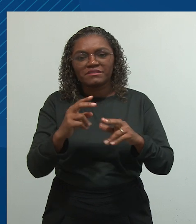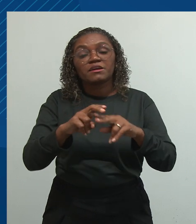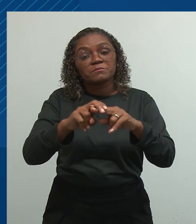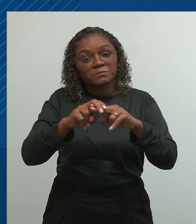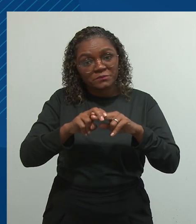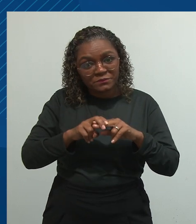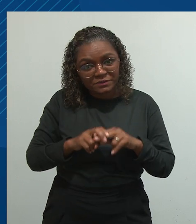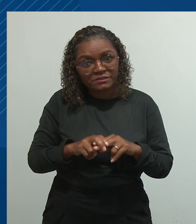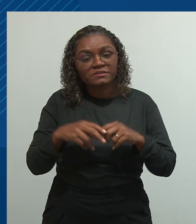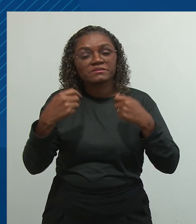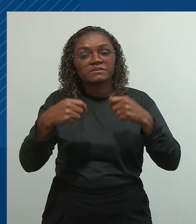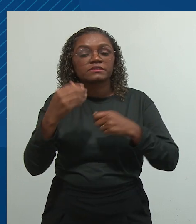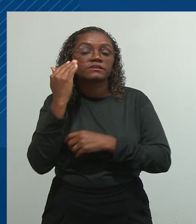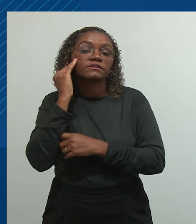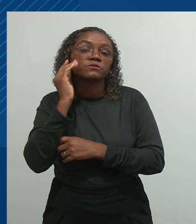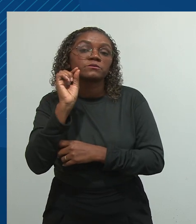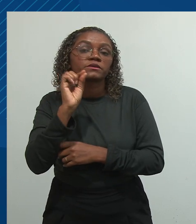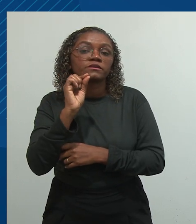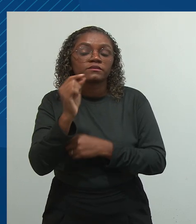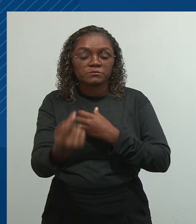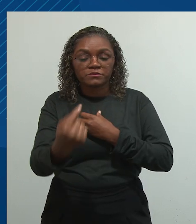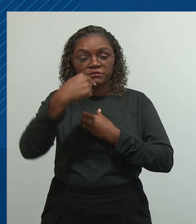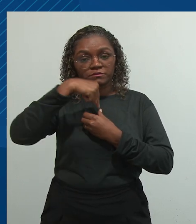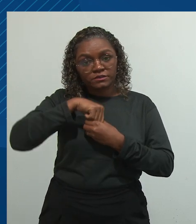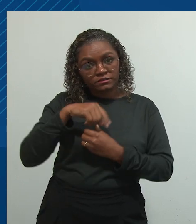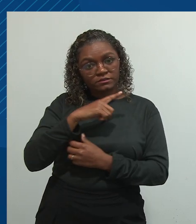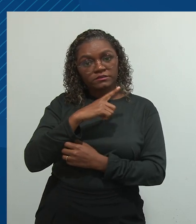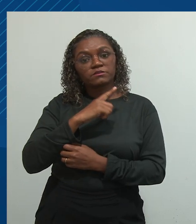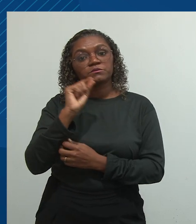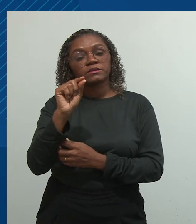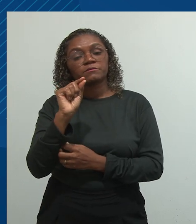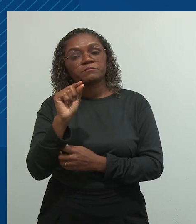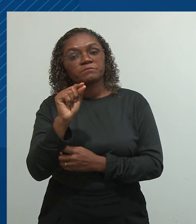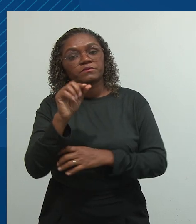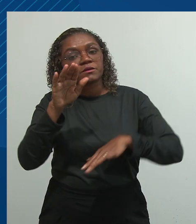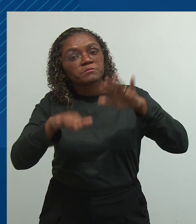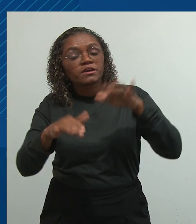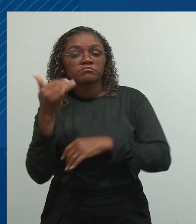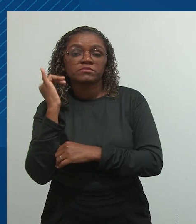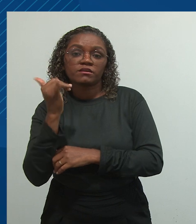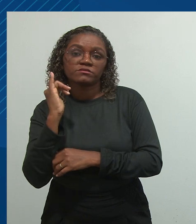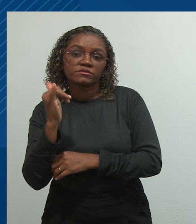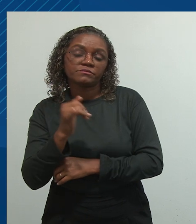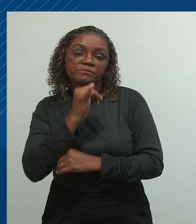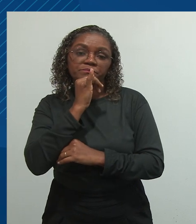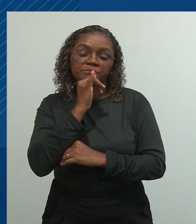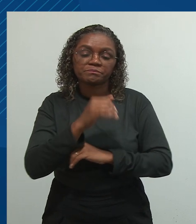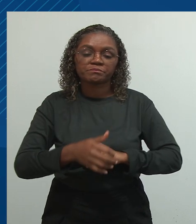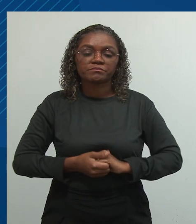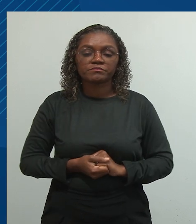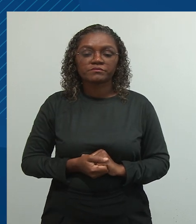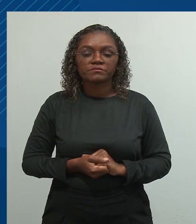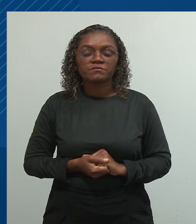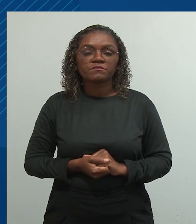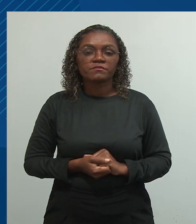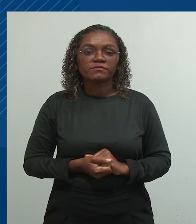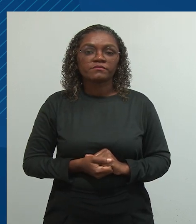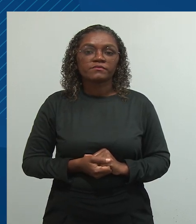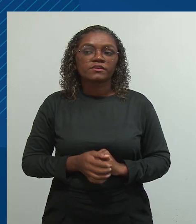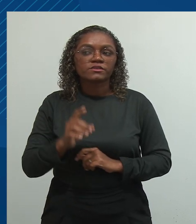grau de subjetividade também em algumas descrições que podem ser narrativas. Então, por exemplo, me veio aqui a cabeça,